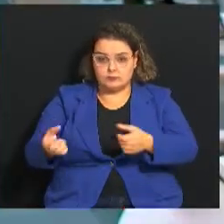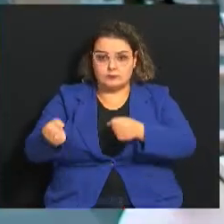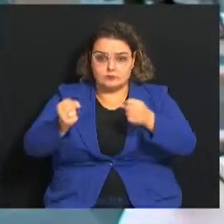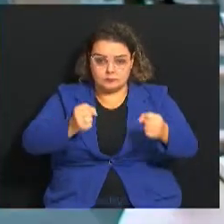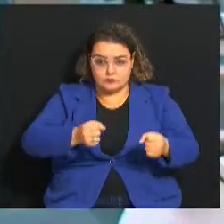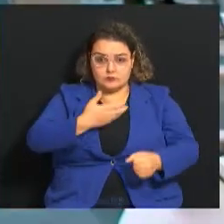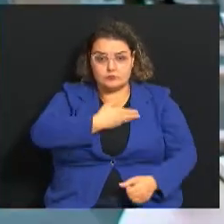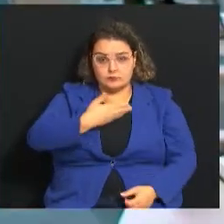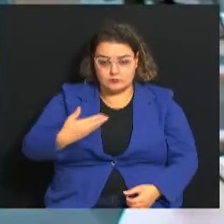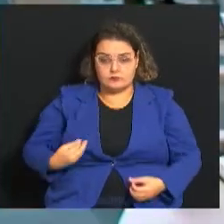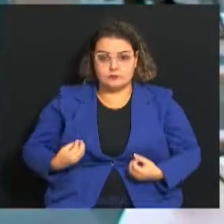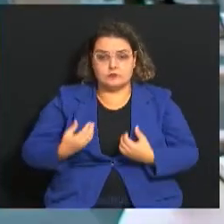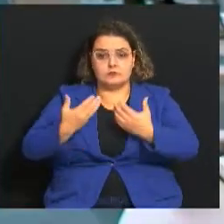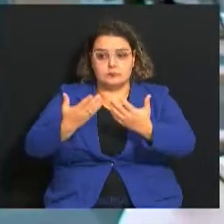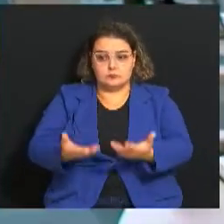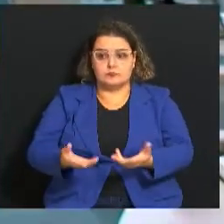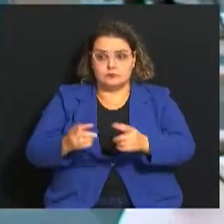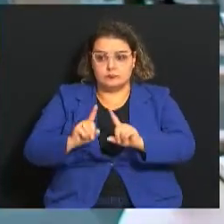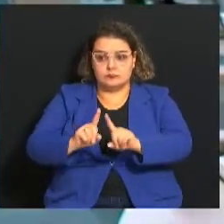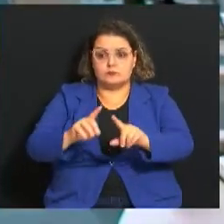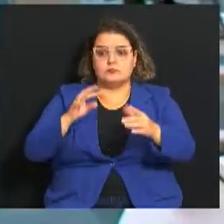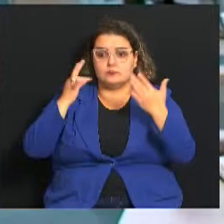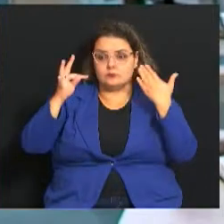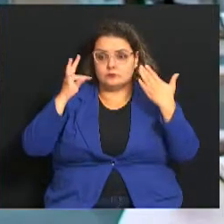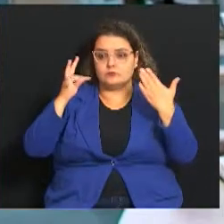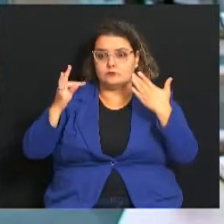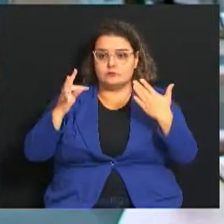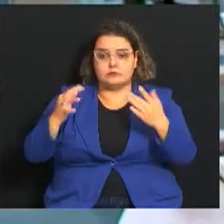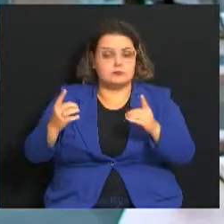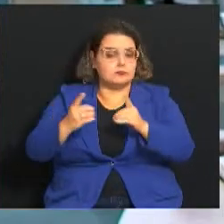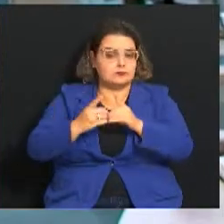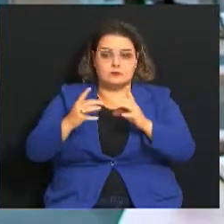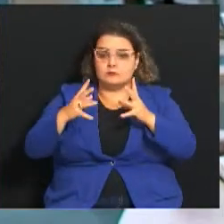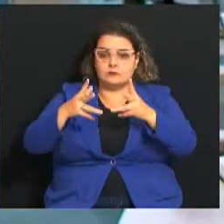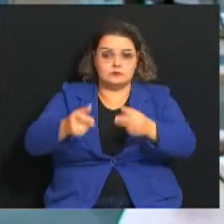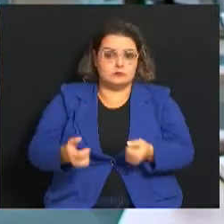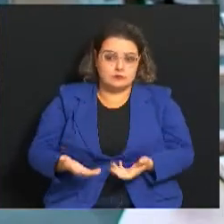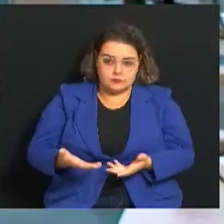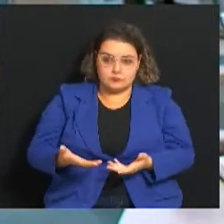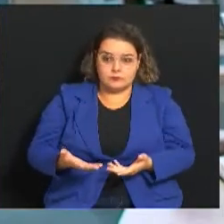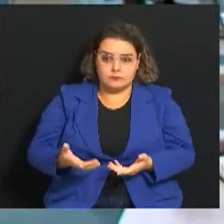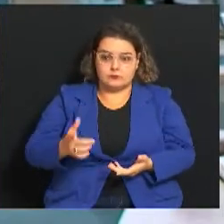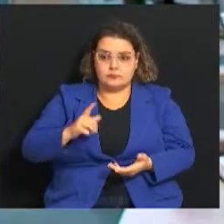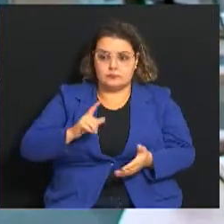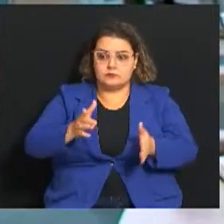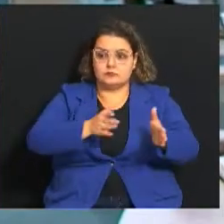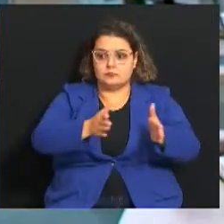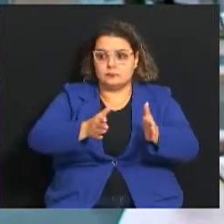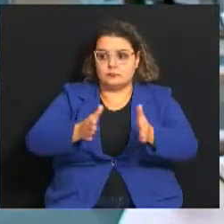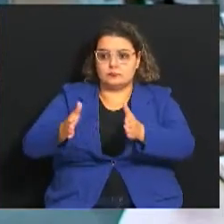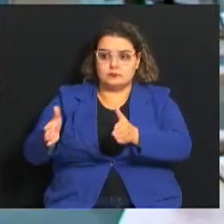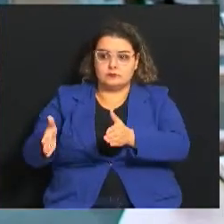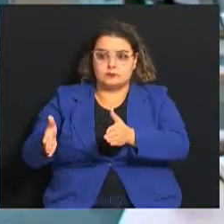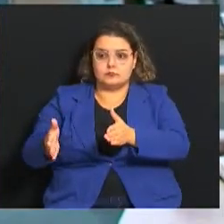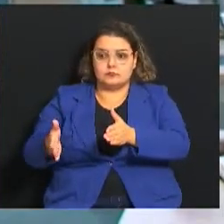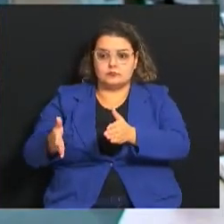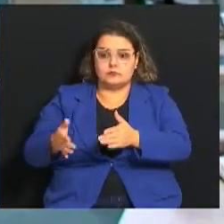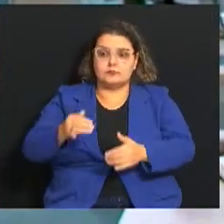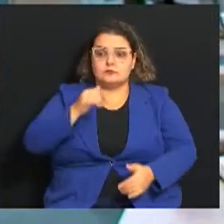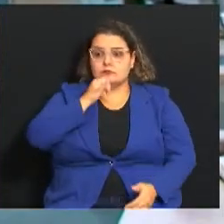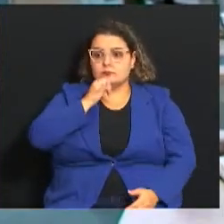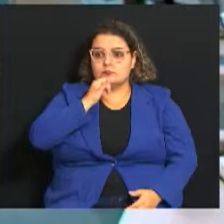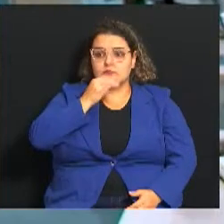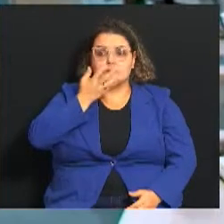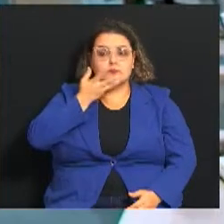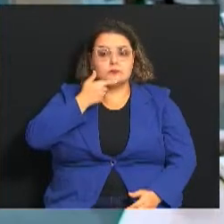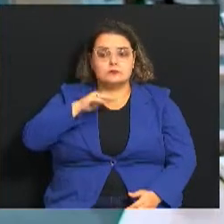ofereça um acompanhante terapêutico, ele não atende toda a demanda. Então, tem situações onde, por exemplo, a criança não